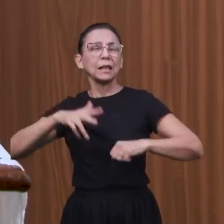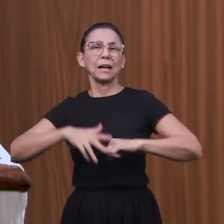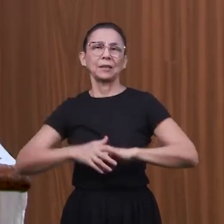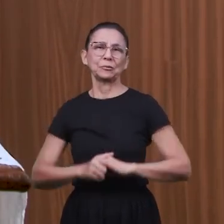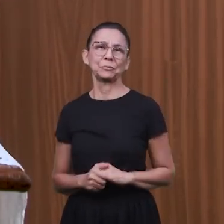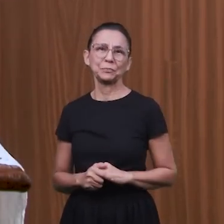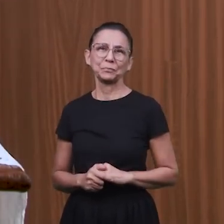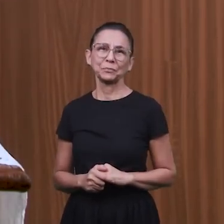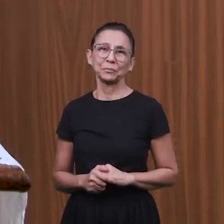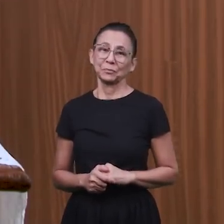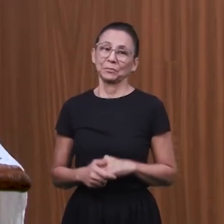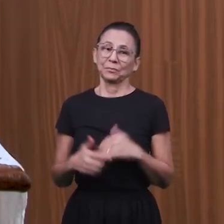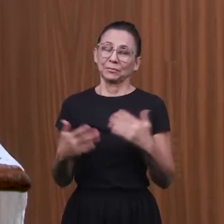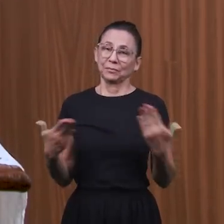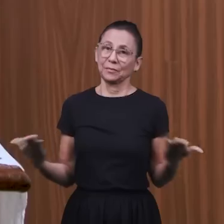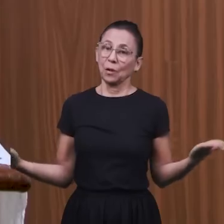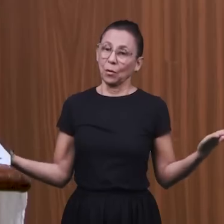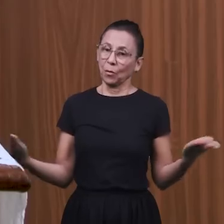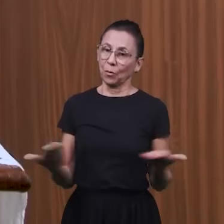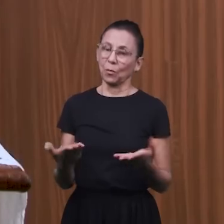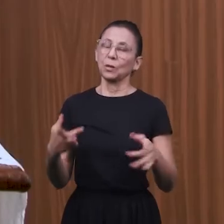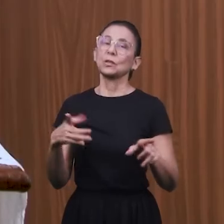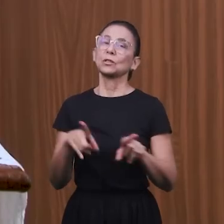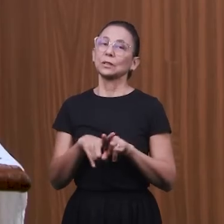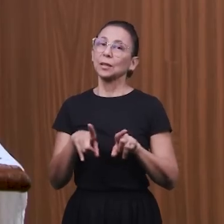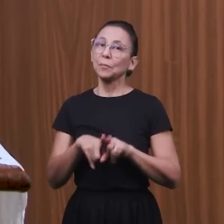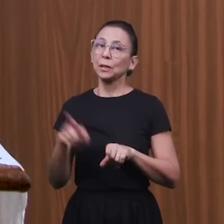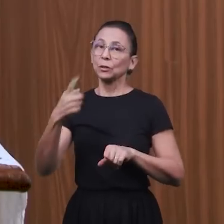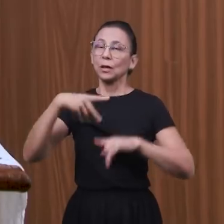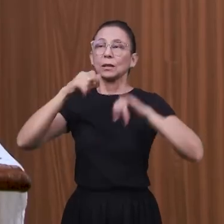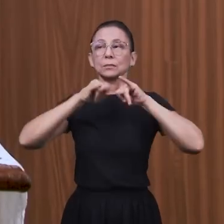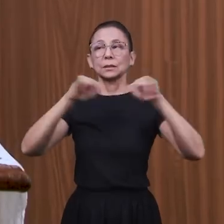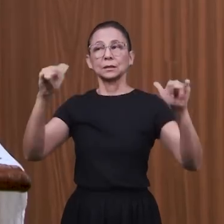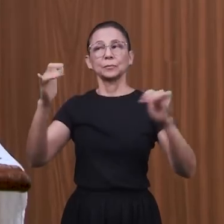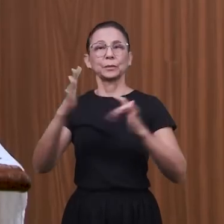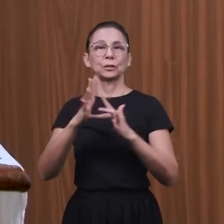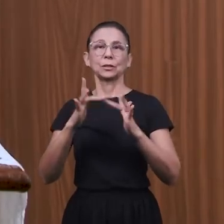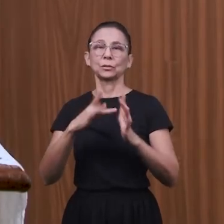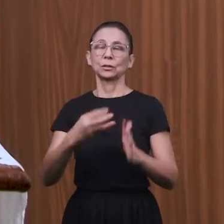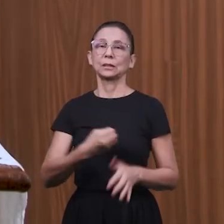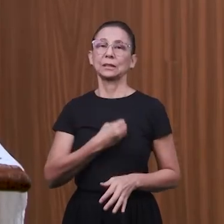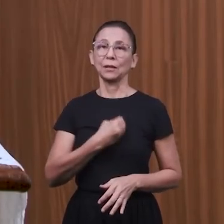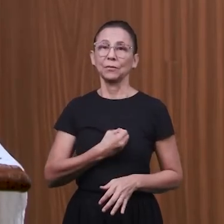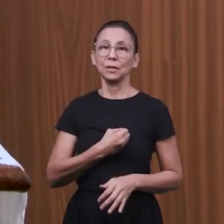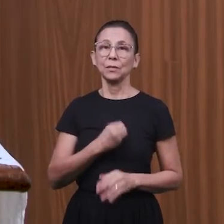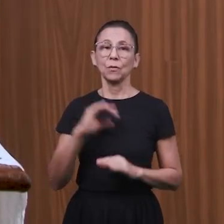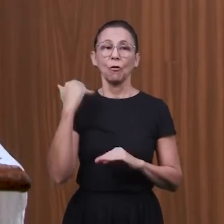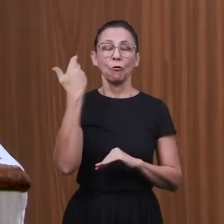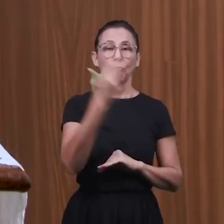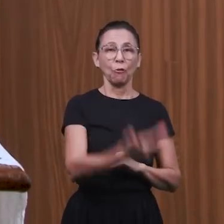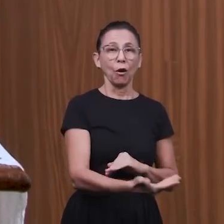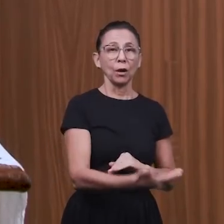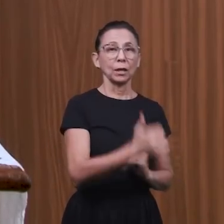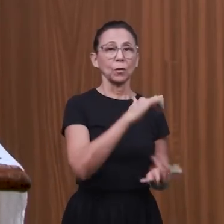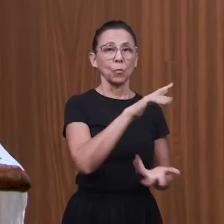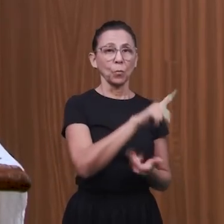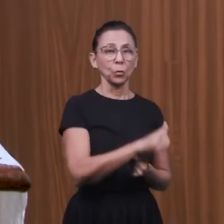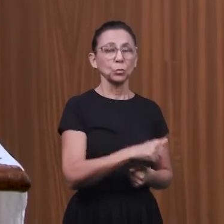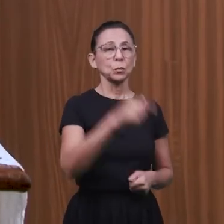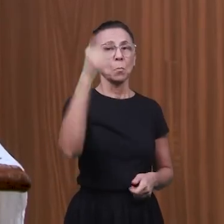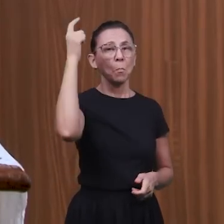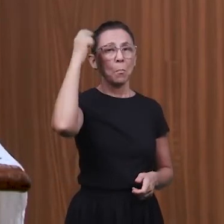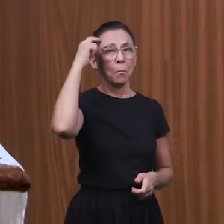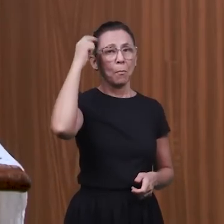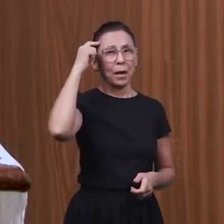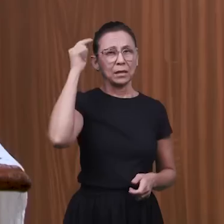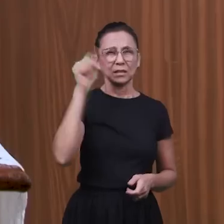realizando, onde todos aqueles que entrarem nesta arca serão acolhidos pelo Senhor e serão salvos. Porque as águas do dilúvio